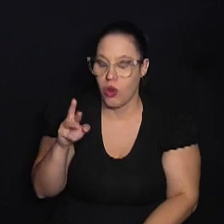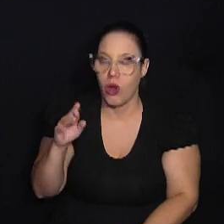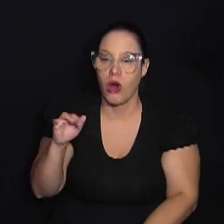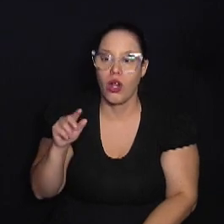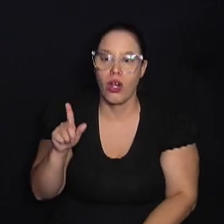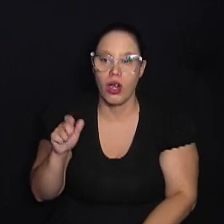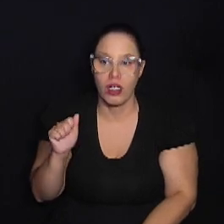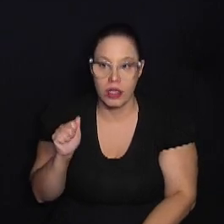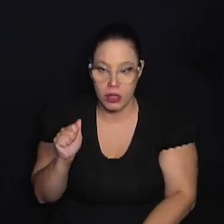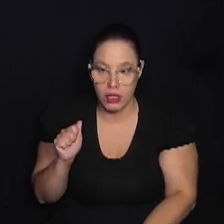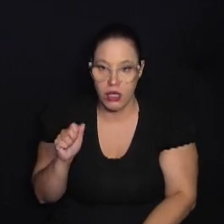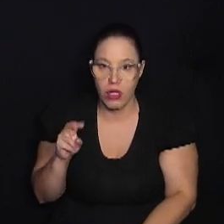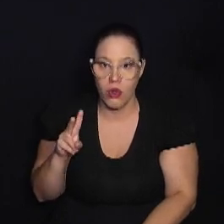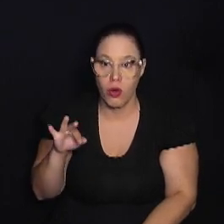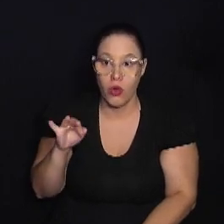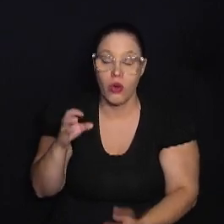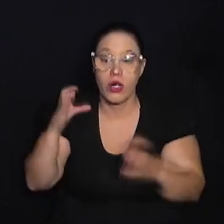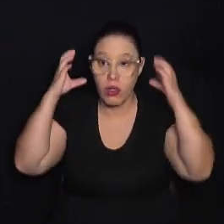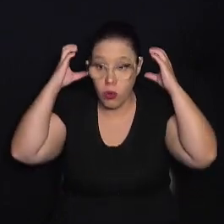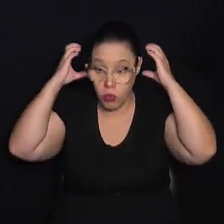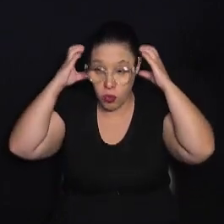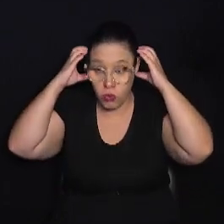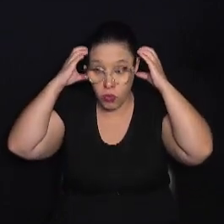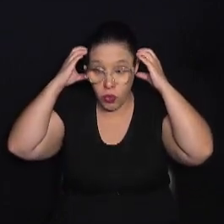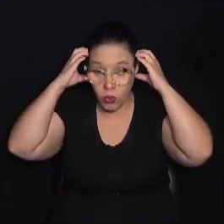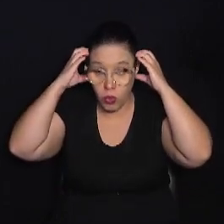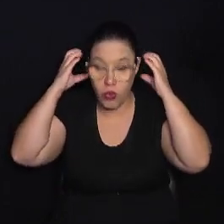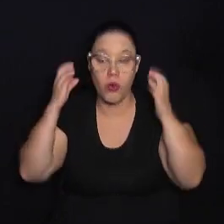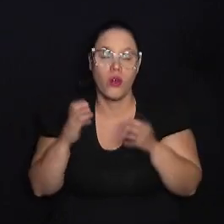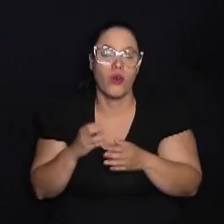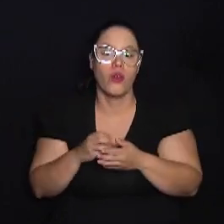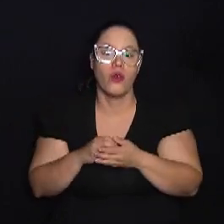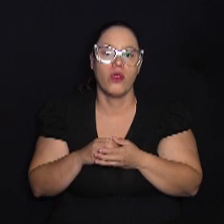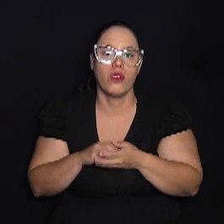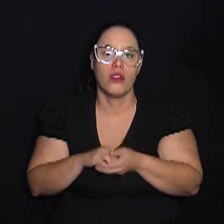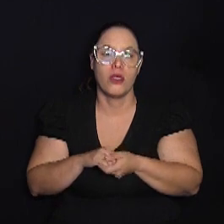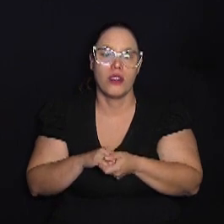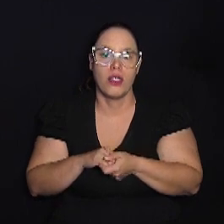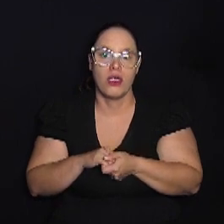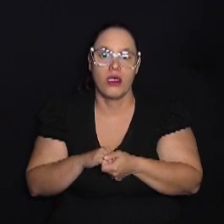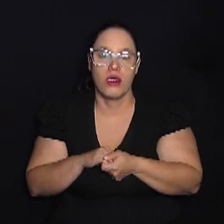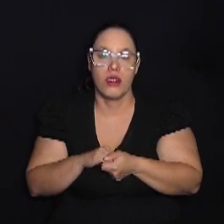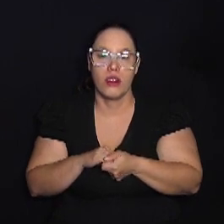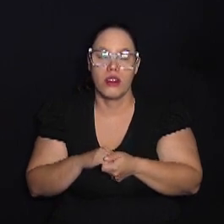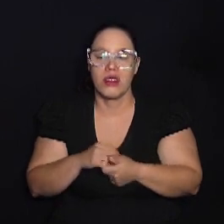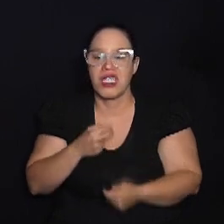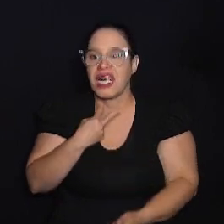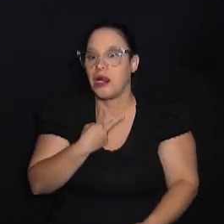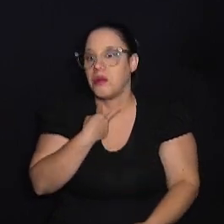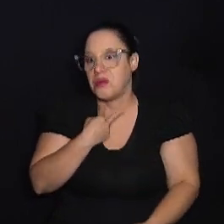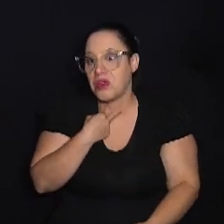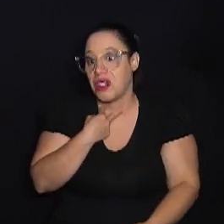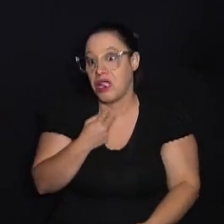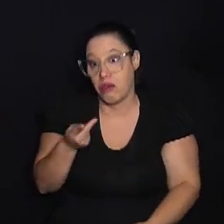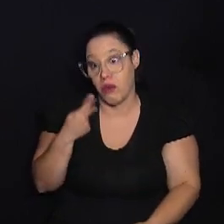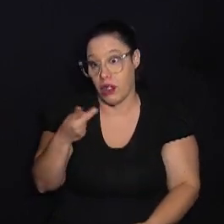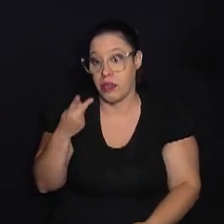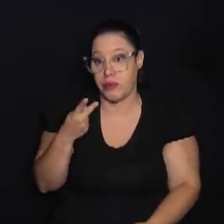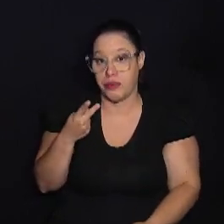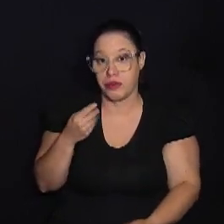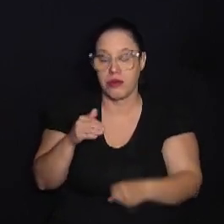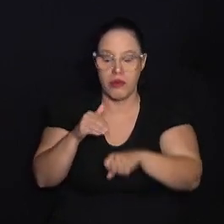precisar de fazer fono para reabilitação, mas muitas vezes você não precisa ficar com traqueostomia definitiva, nada disso. Quanto